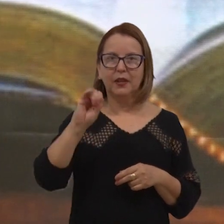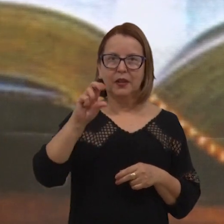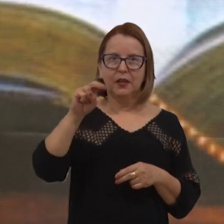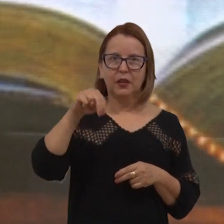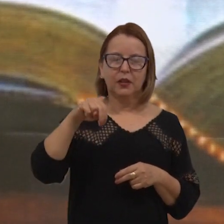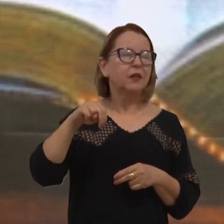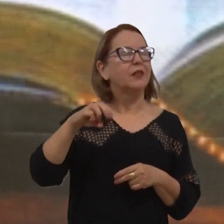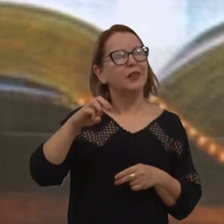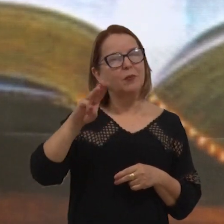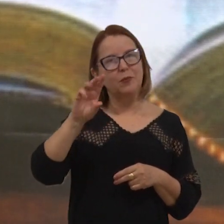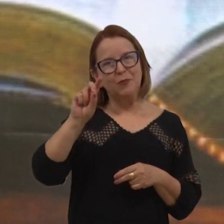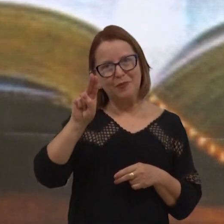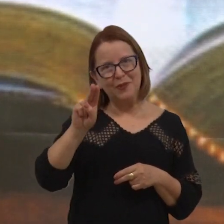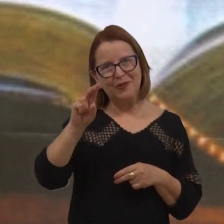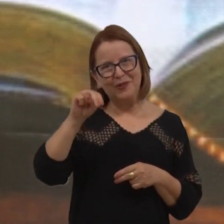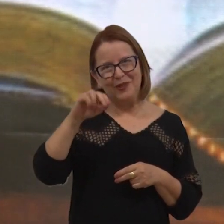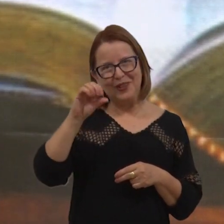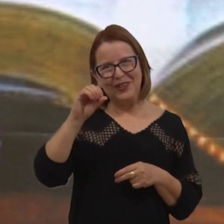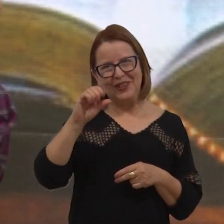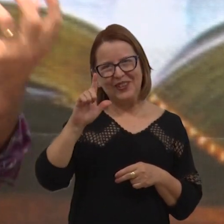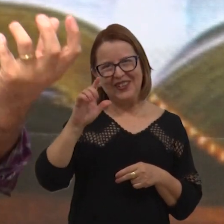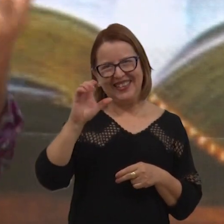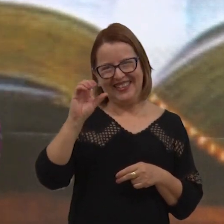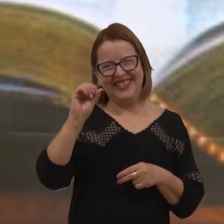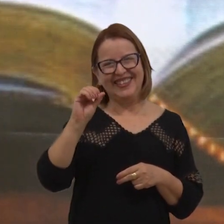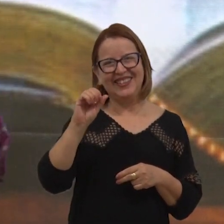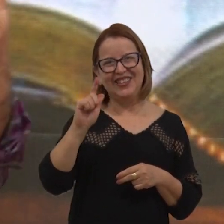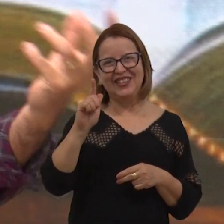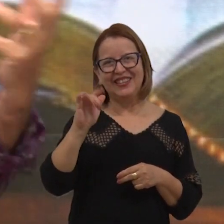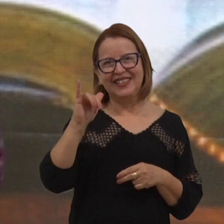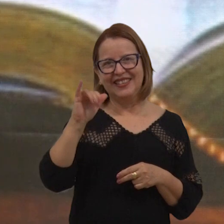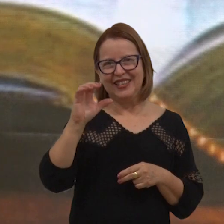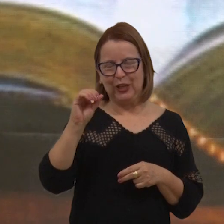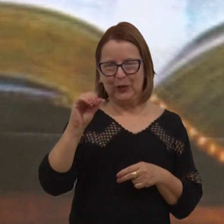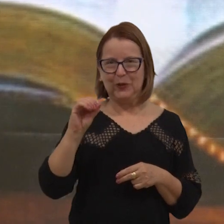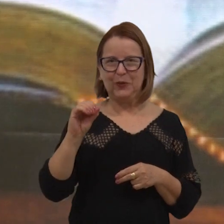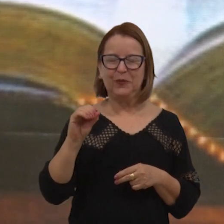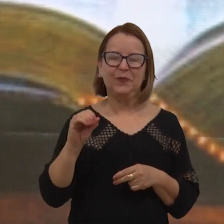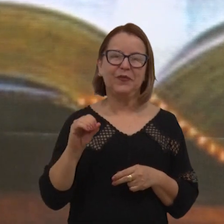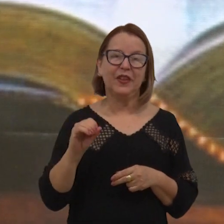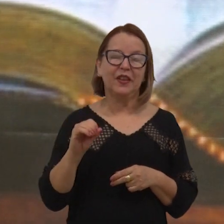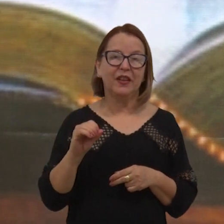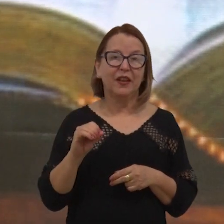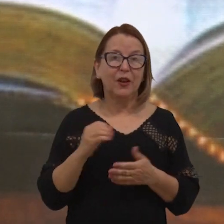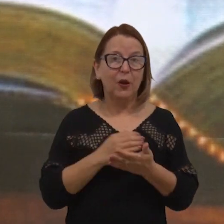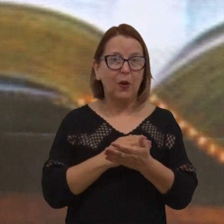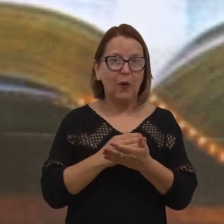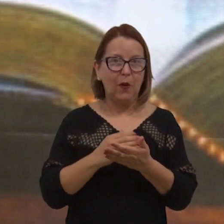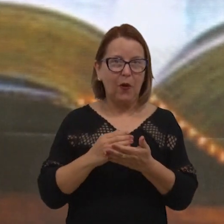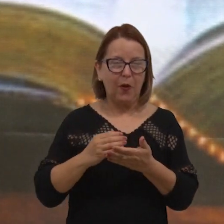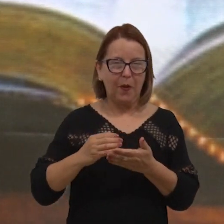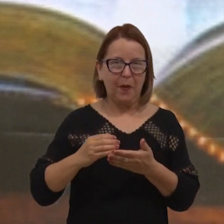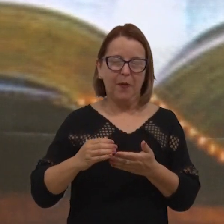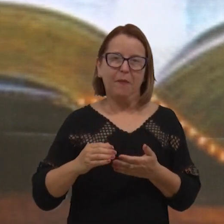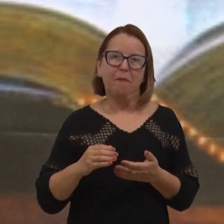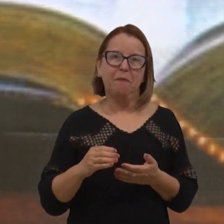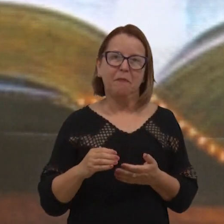Por quê? Que o nosso organismo começa a funcionar, meu irmão Wildo, de forma